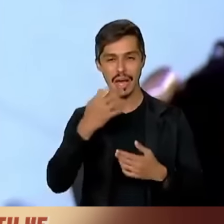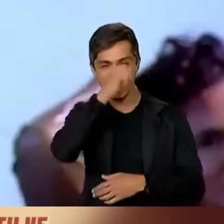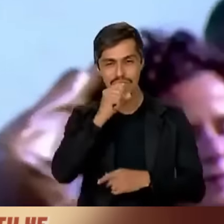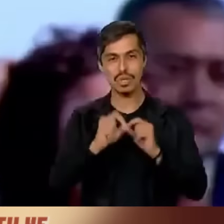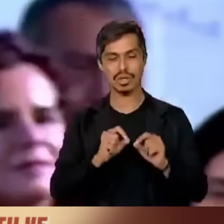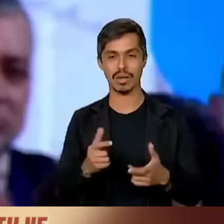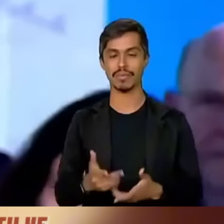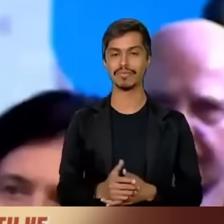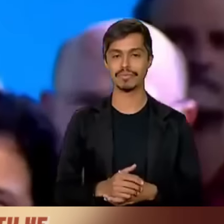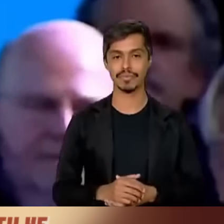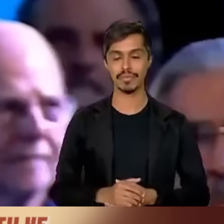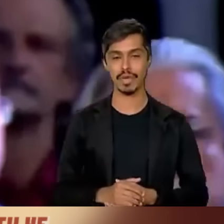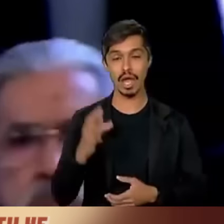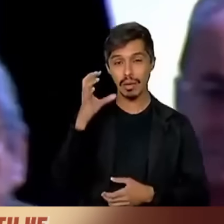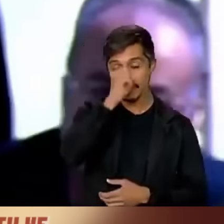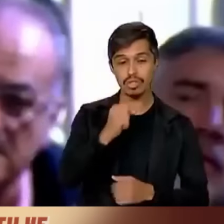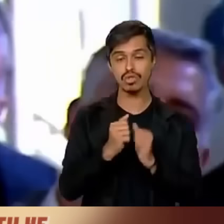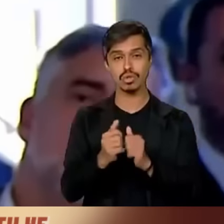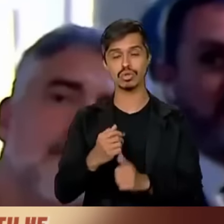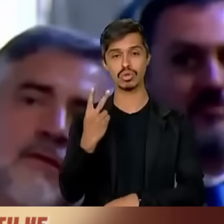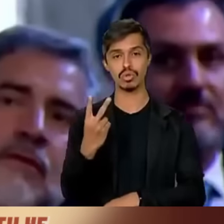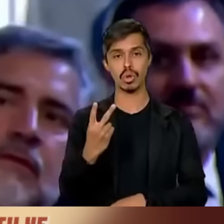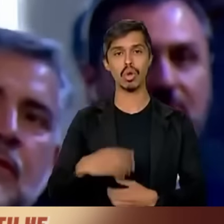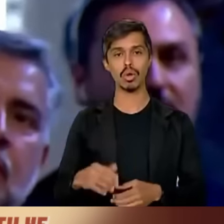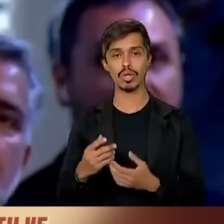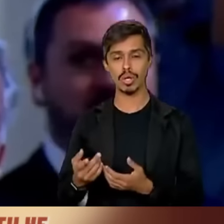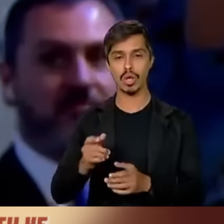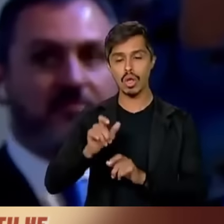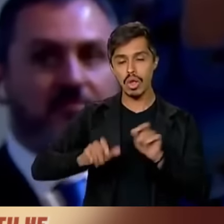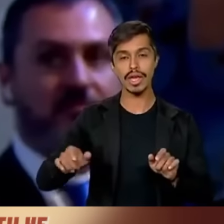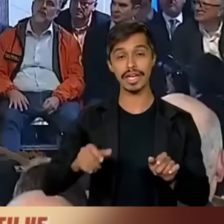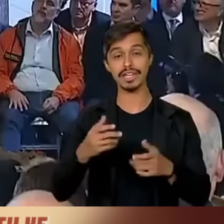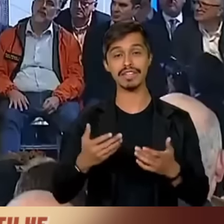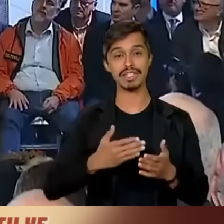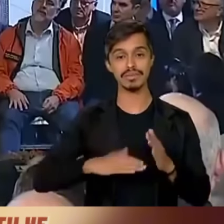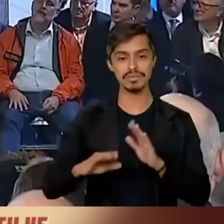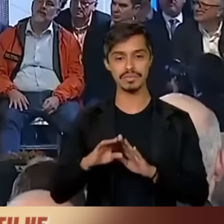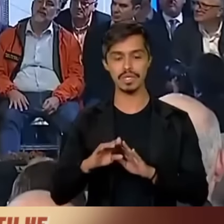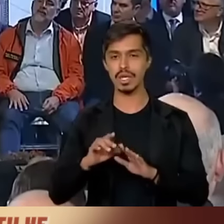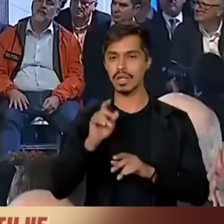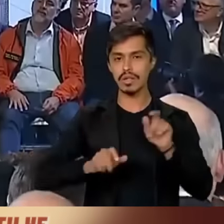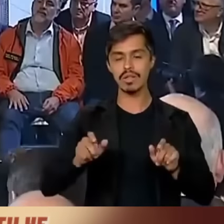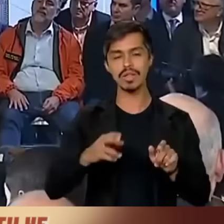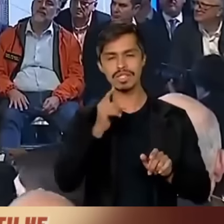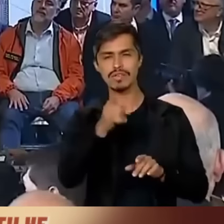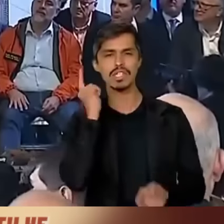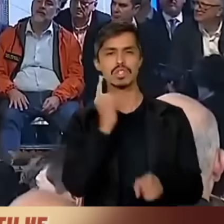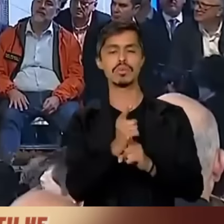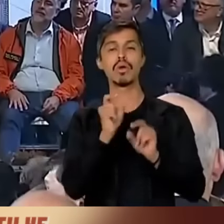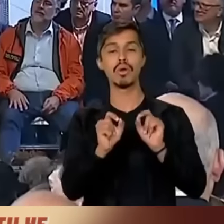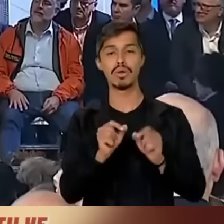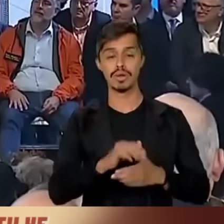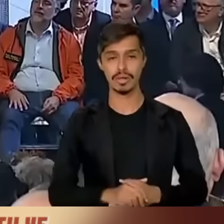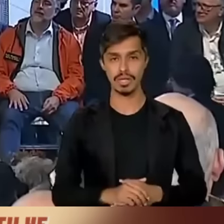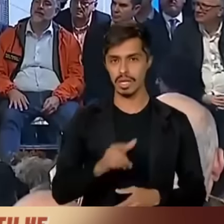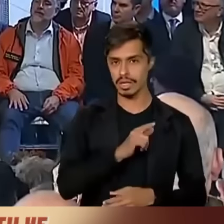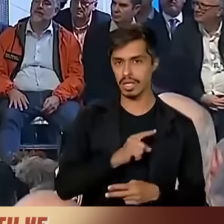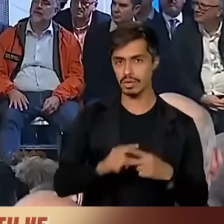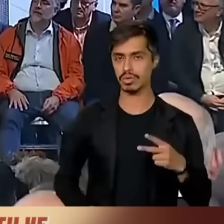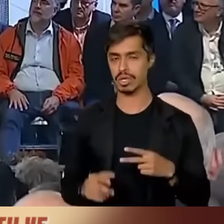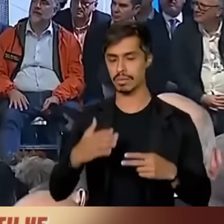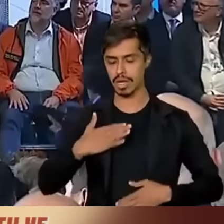você, Barguer, eu aprendi com os meus dois oncologistas, que ele disse para mim, ô presidente, você vai descobrir uma coisa. Tem duas partes